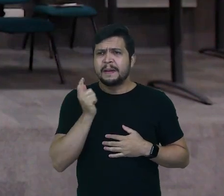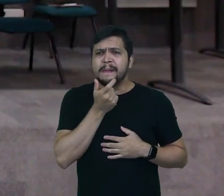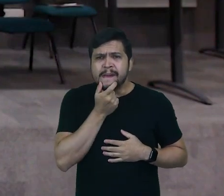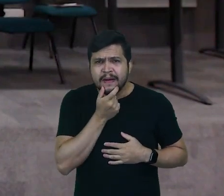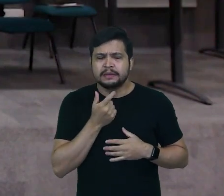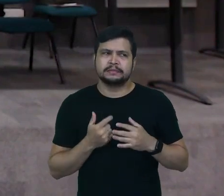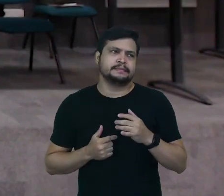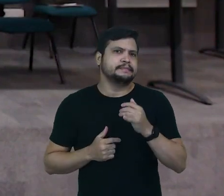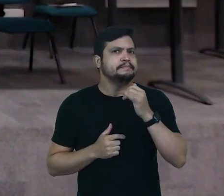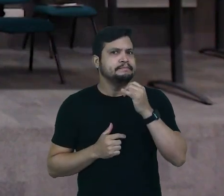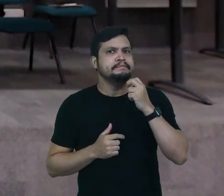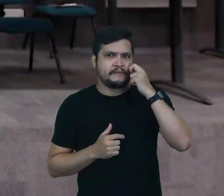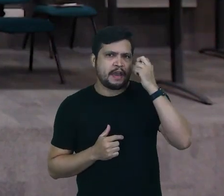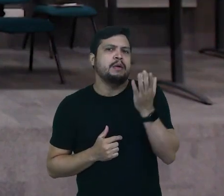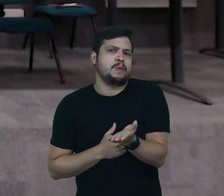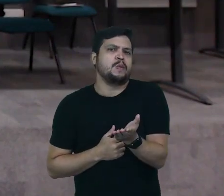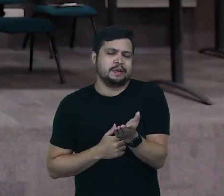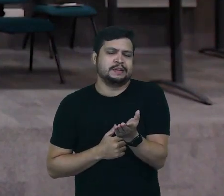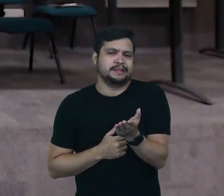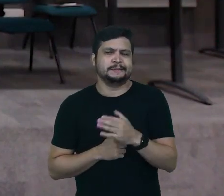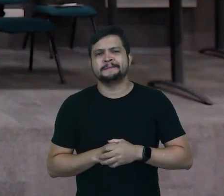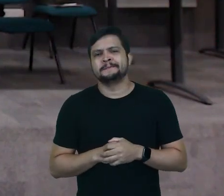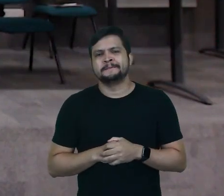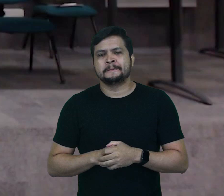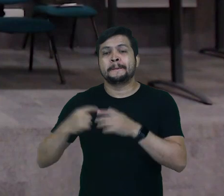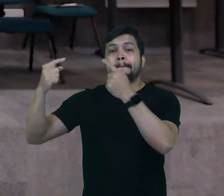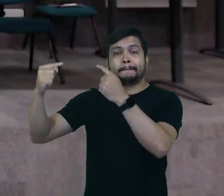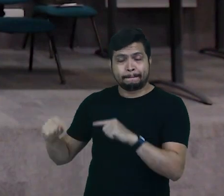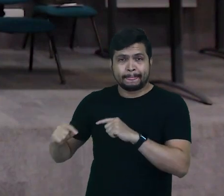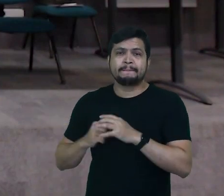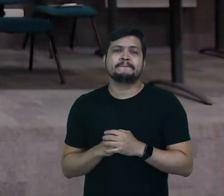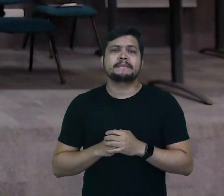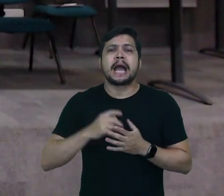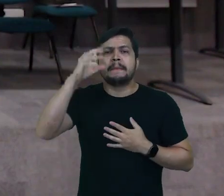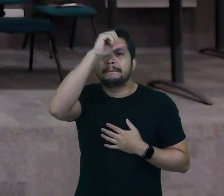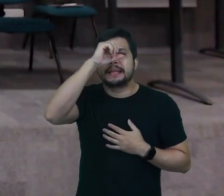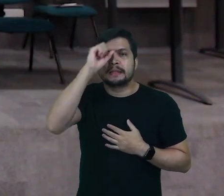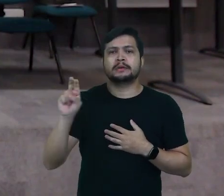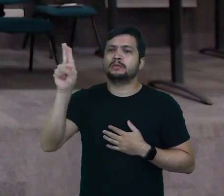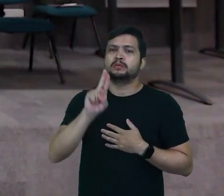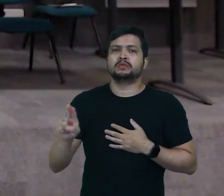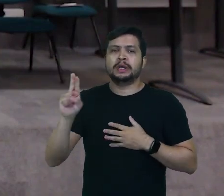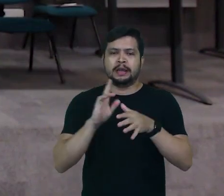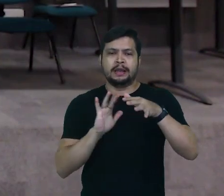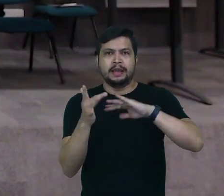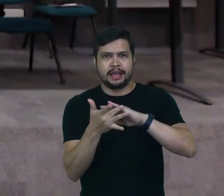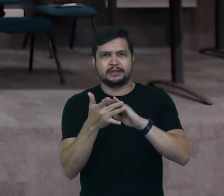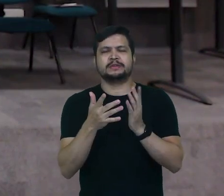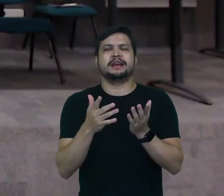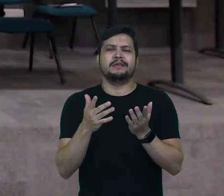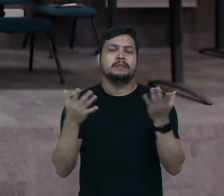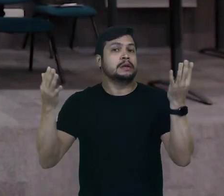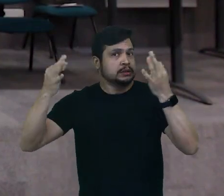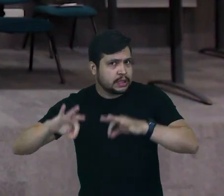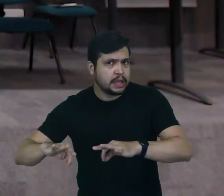Muito vergonhoso isso aqui, ó. Aprende a lidar com a rede social de modo que você tire vantagem